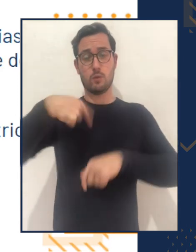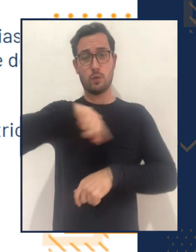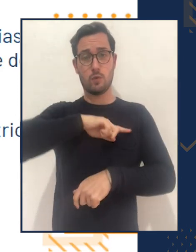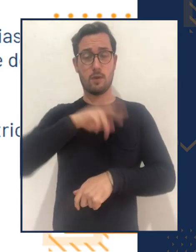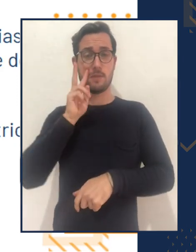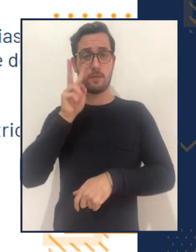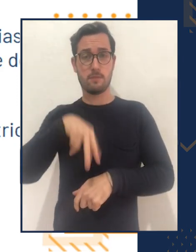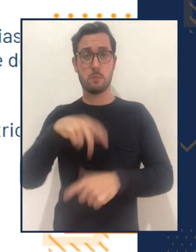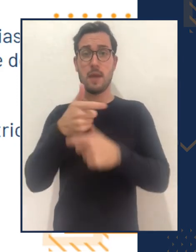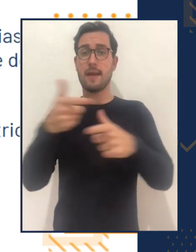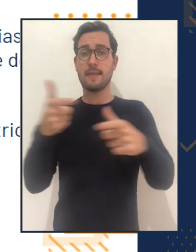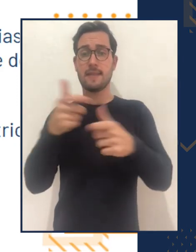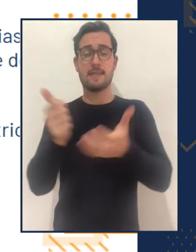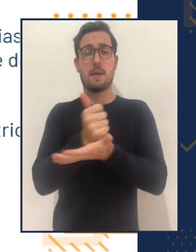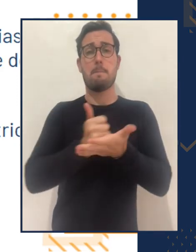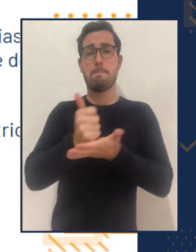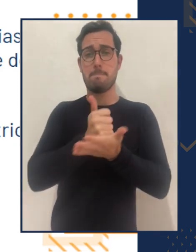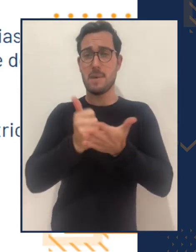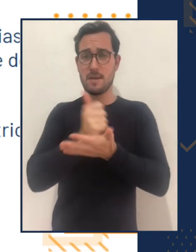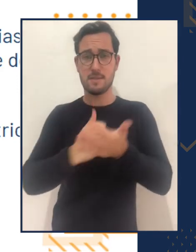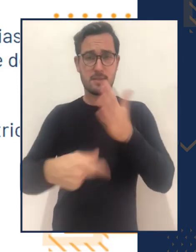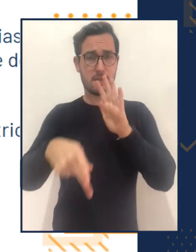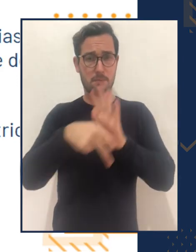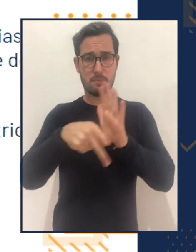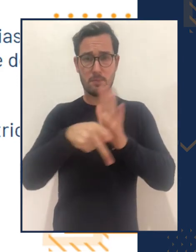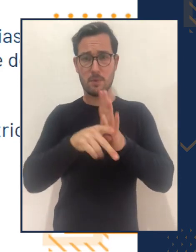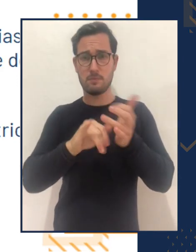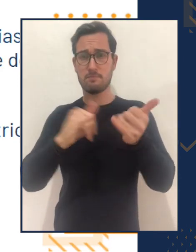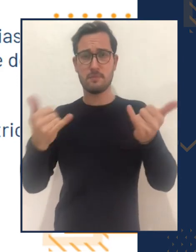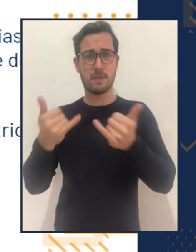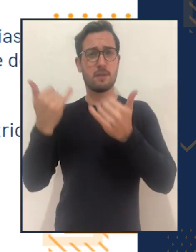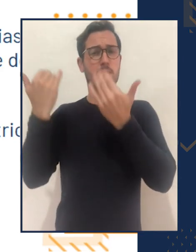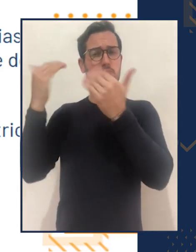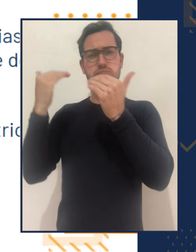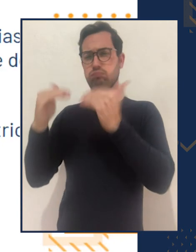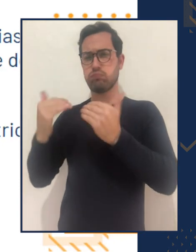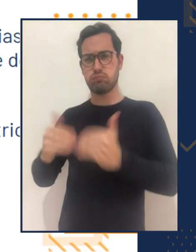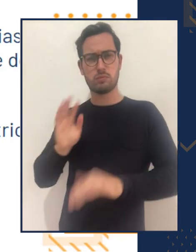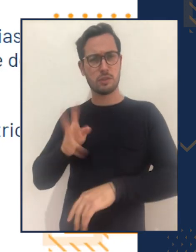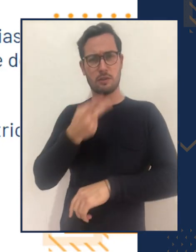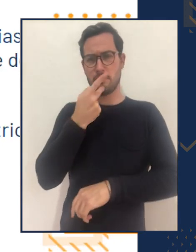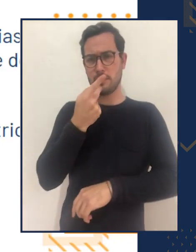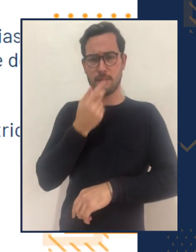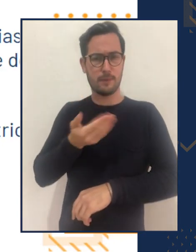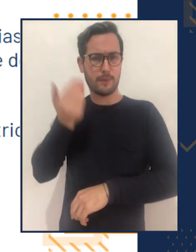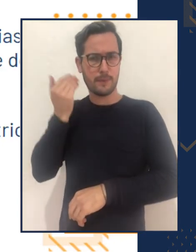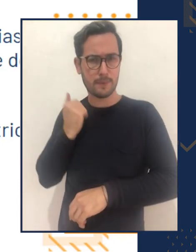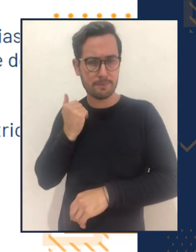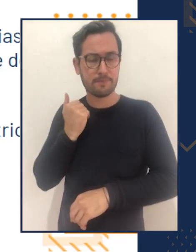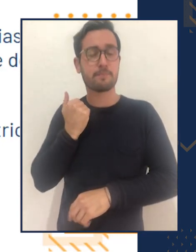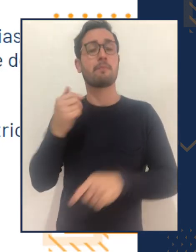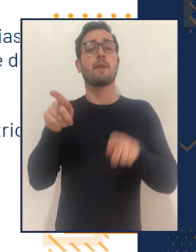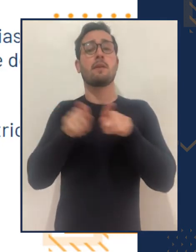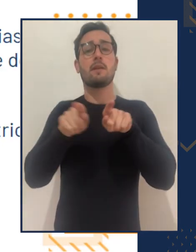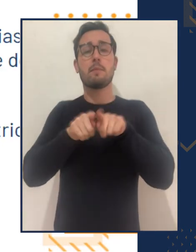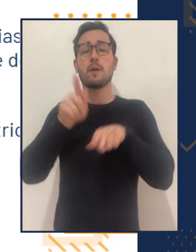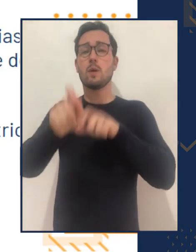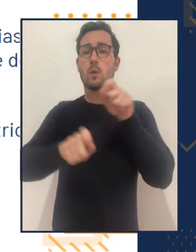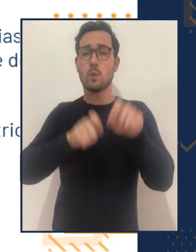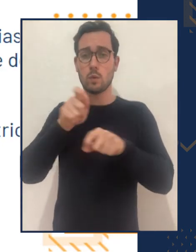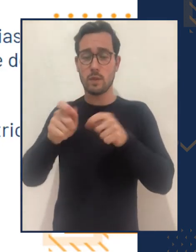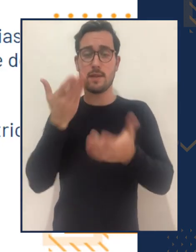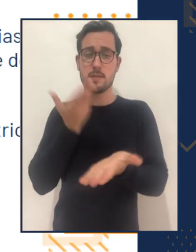Nessa videoaula, então, nós vimos as grandezas básicas, grandezas elétricas, tensão, corrente, resistência, potência,